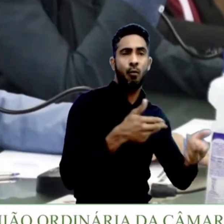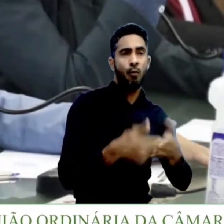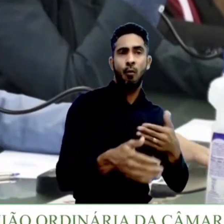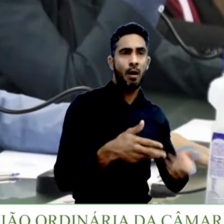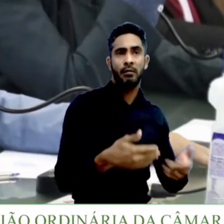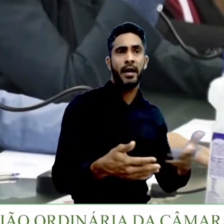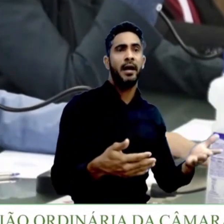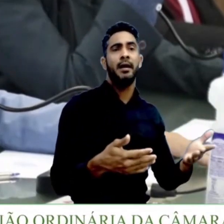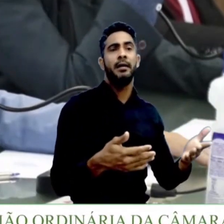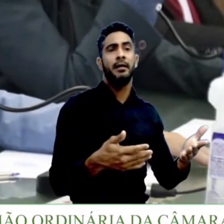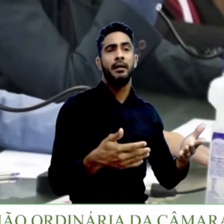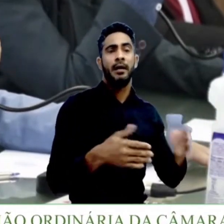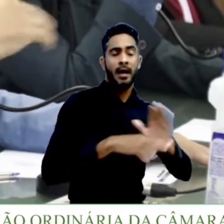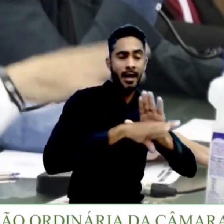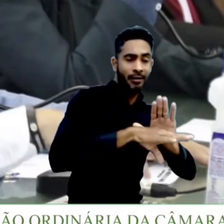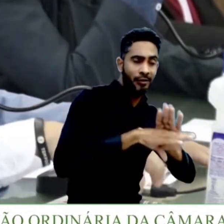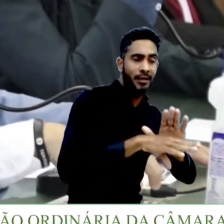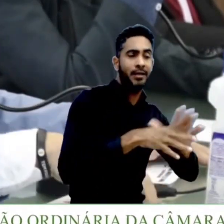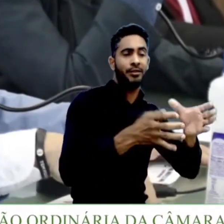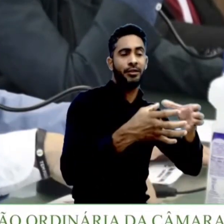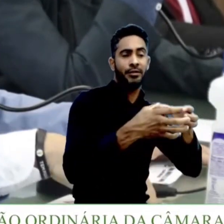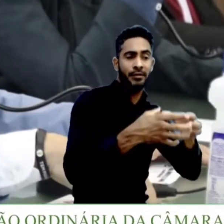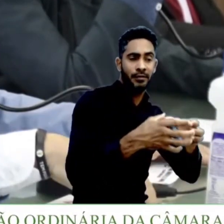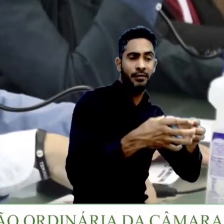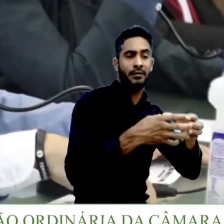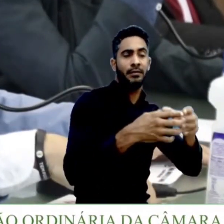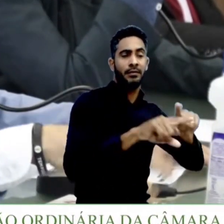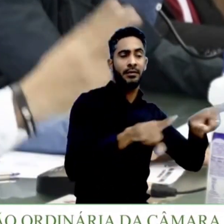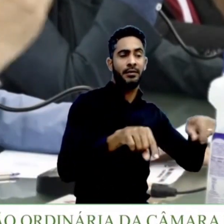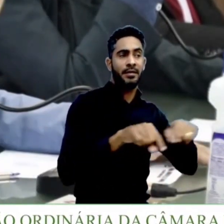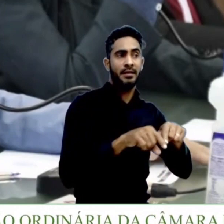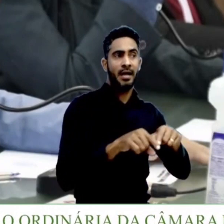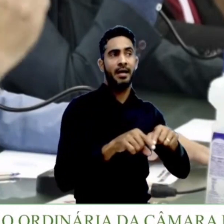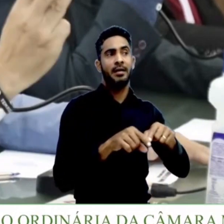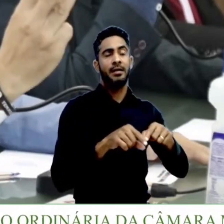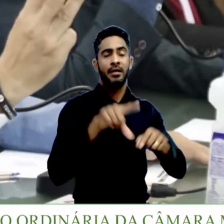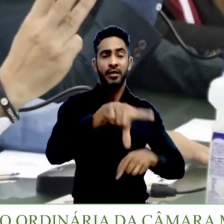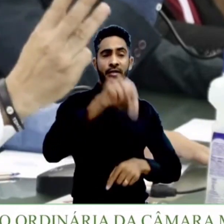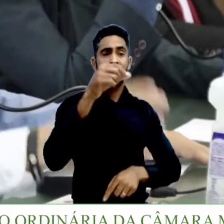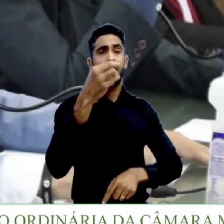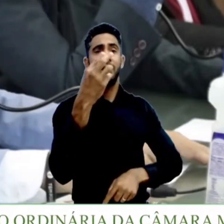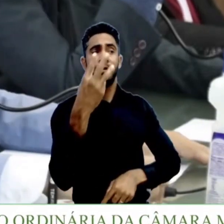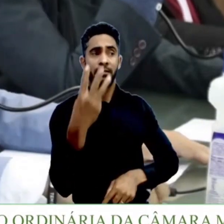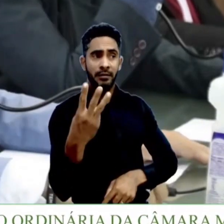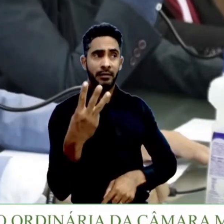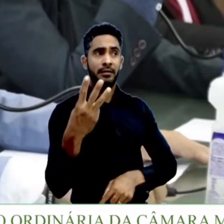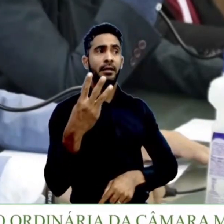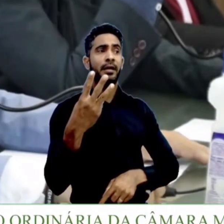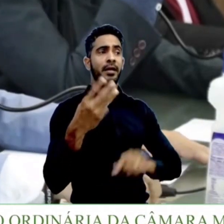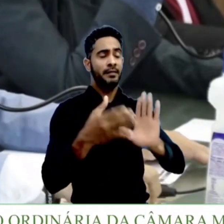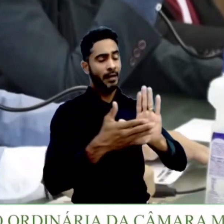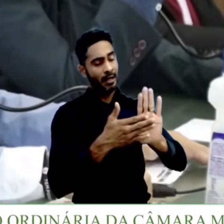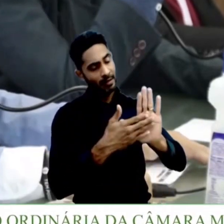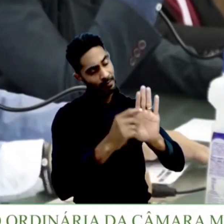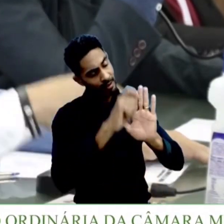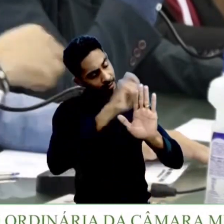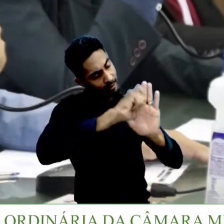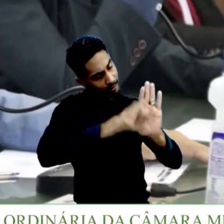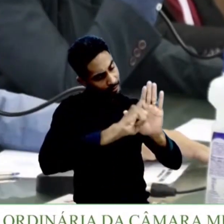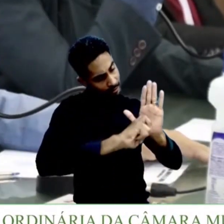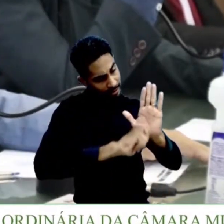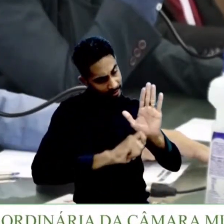né, dos auxiliares de classe, reúne as classes entre elas, elege três representantes, coloca as demandas na ponta do